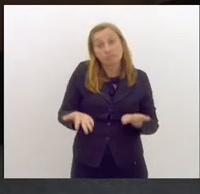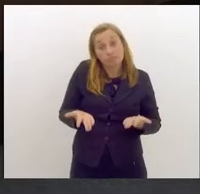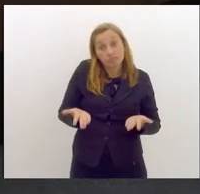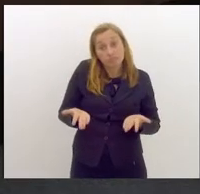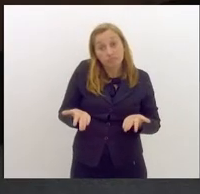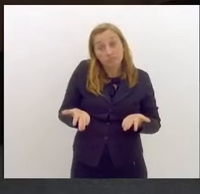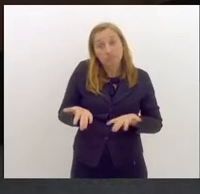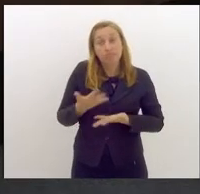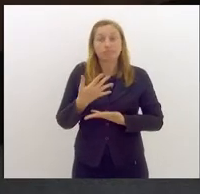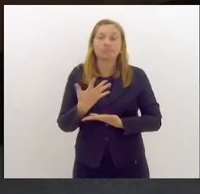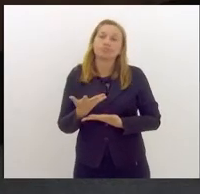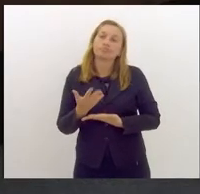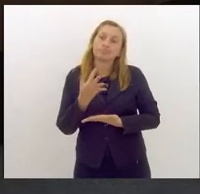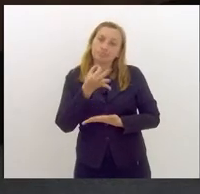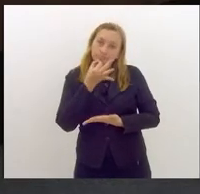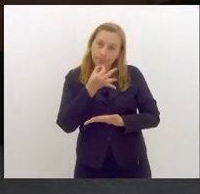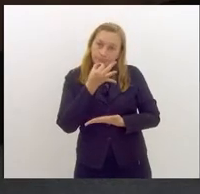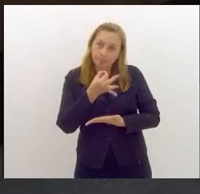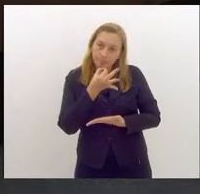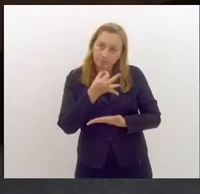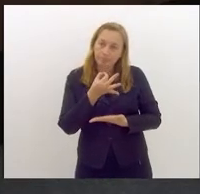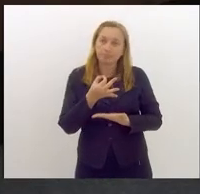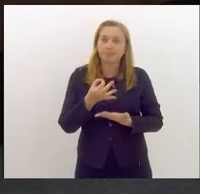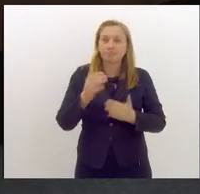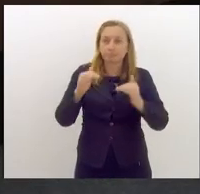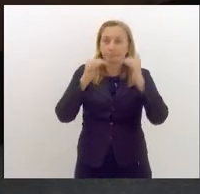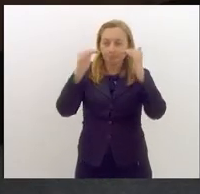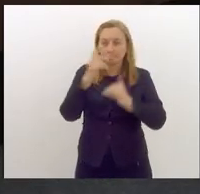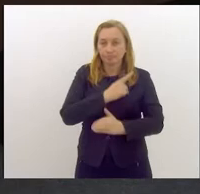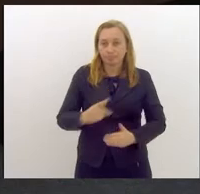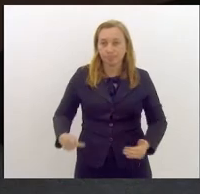eu queria deixar essa sugestão para